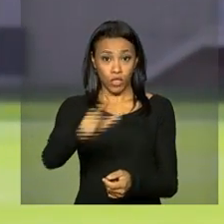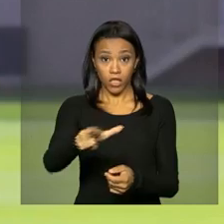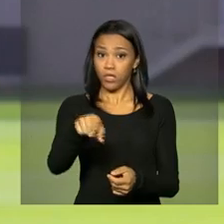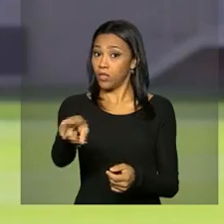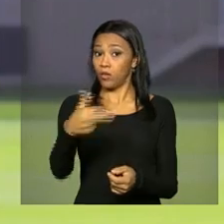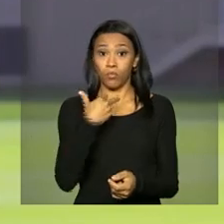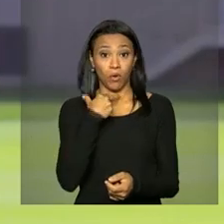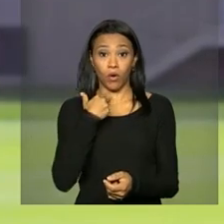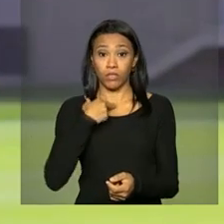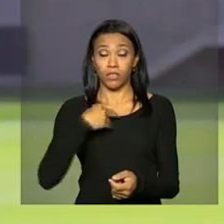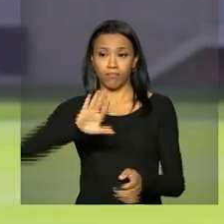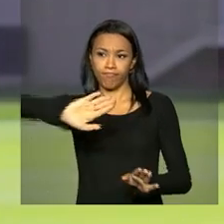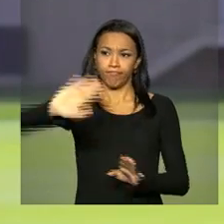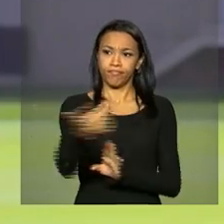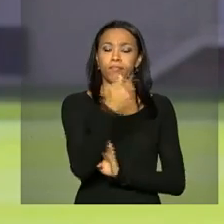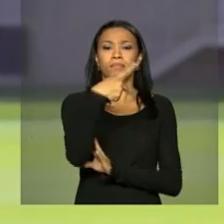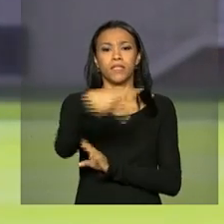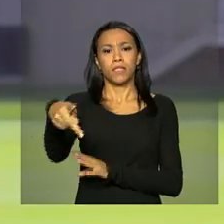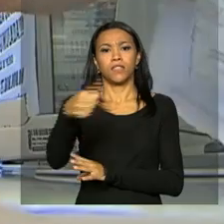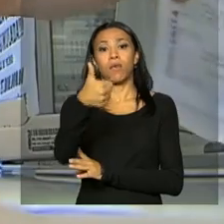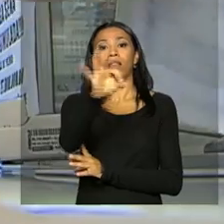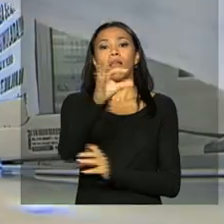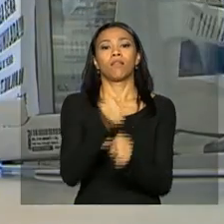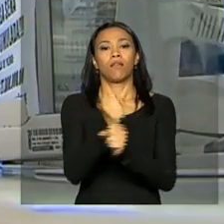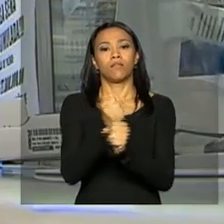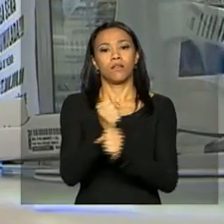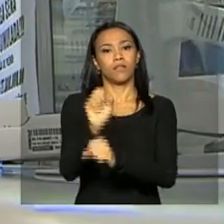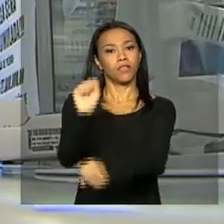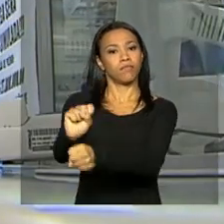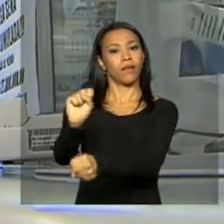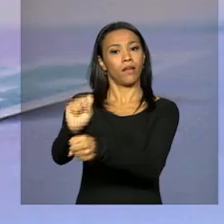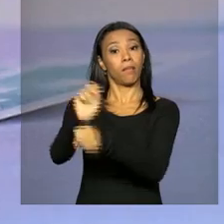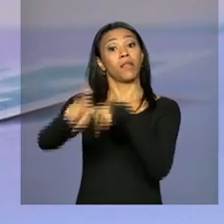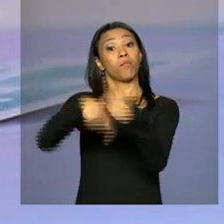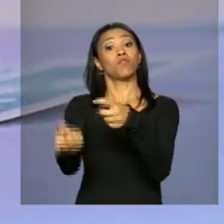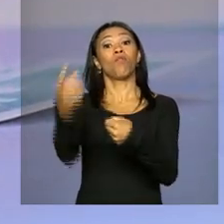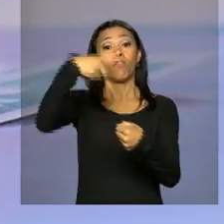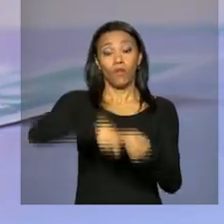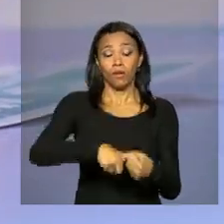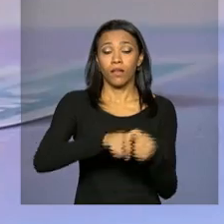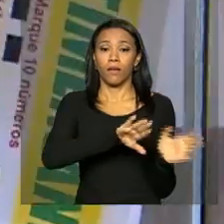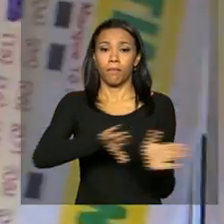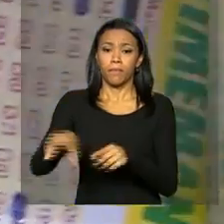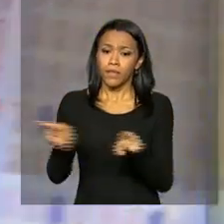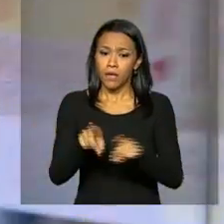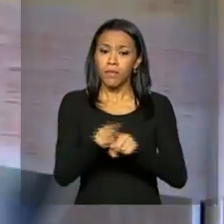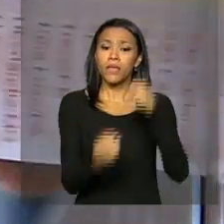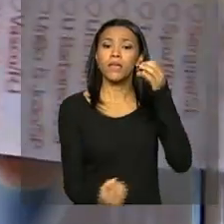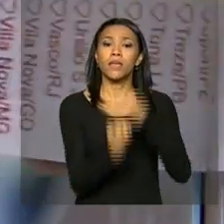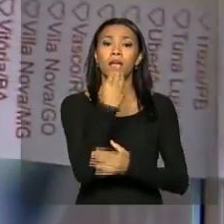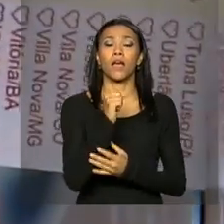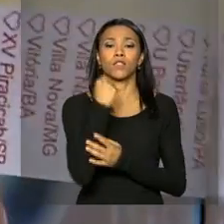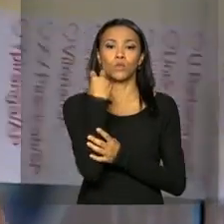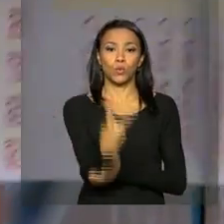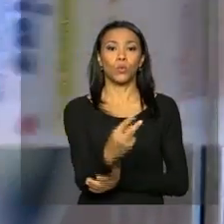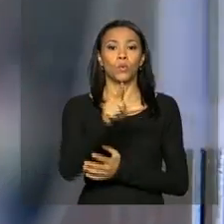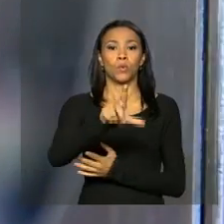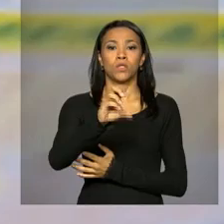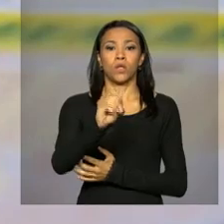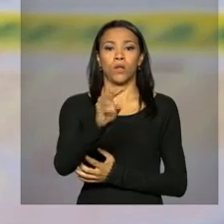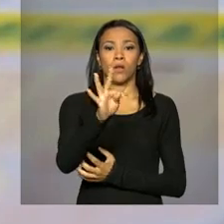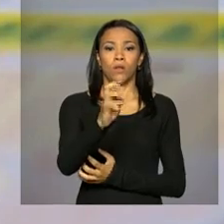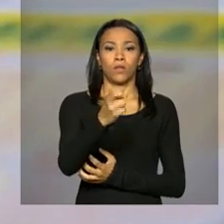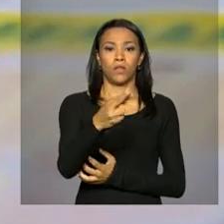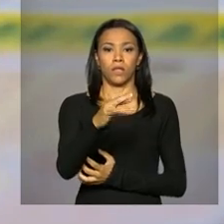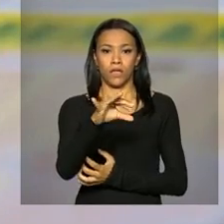novo mandato por até 10 anos. Também foi aprovada a criação de duas loterias para arrecadar recursos para os